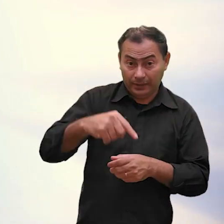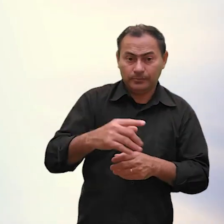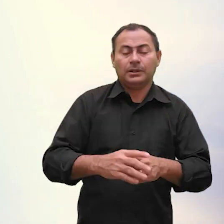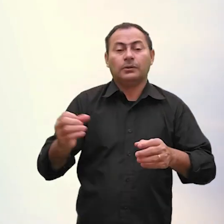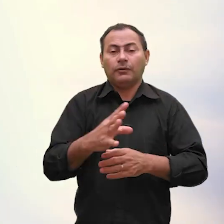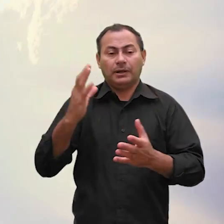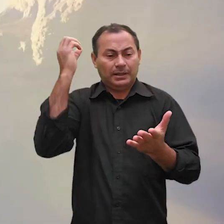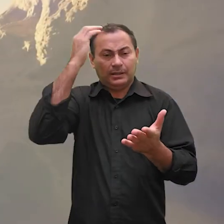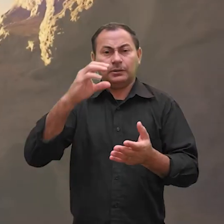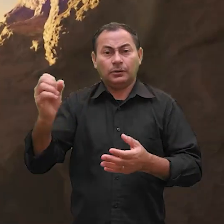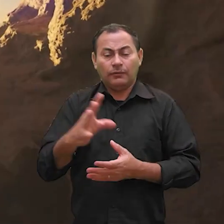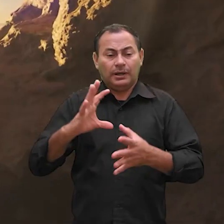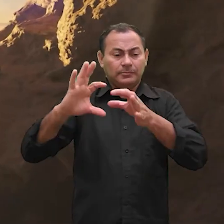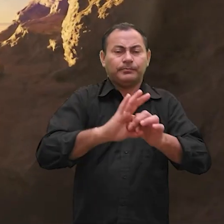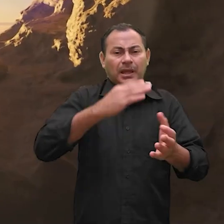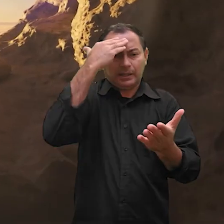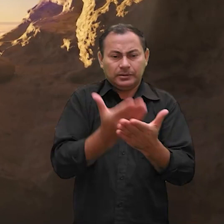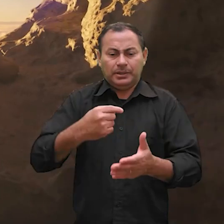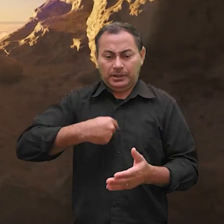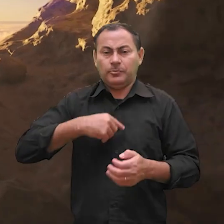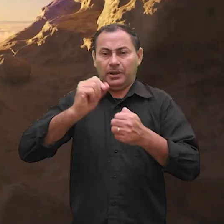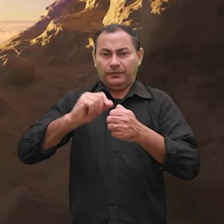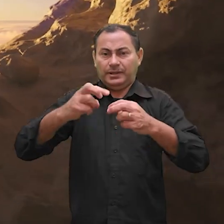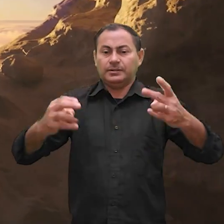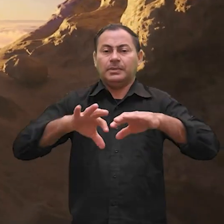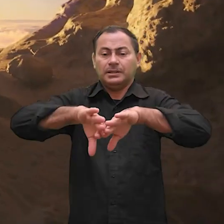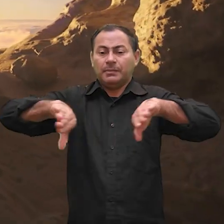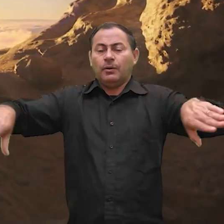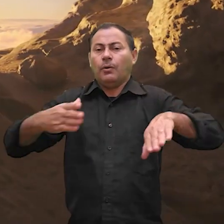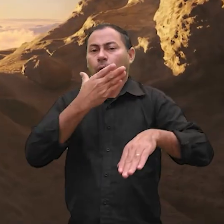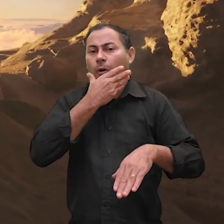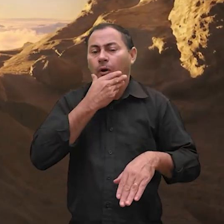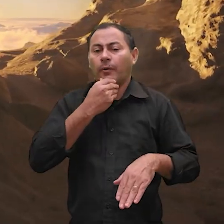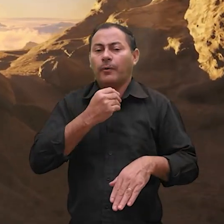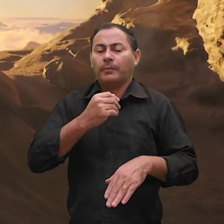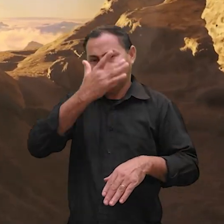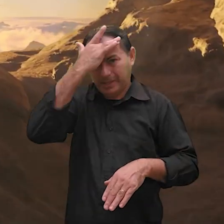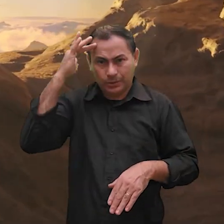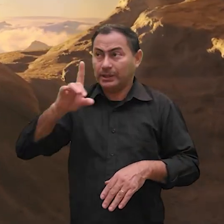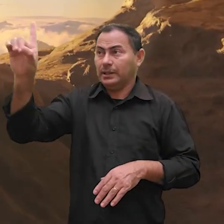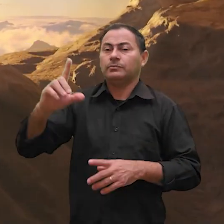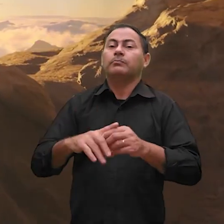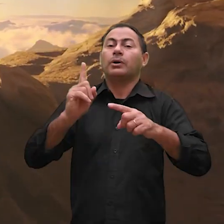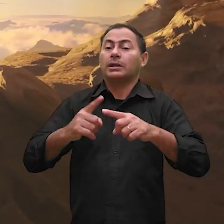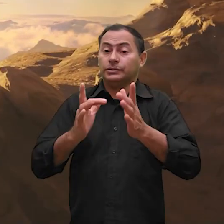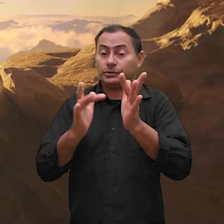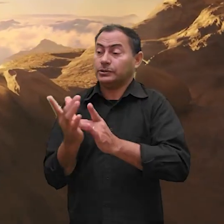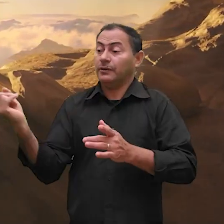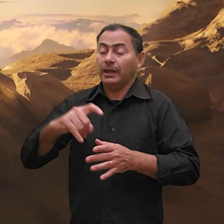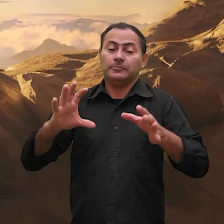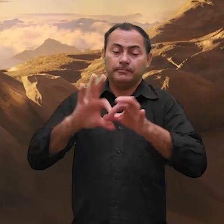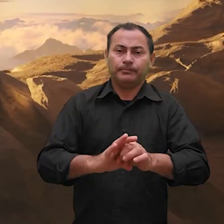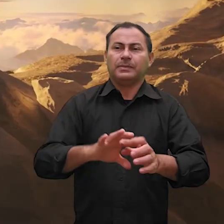é: creia em mim quando eu digo que fiz algo a respeito da separação entre o homem e Deus, porque Jesus